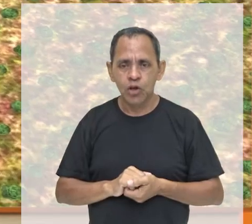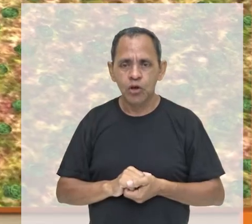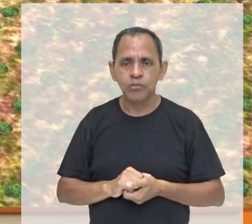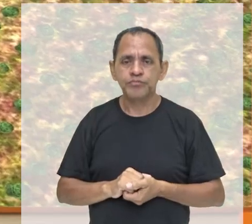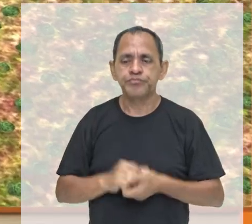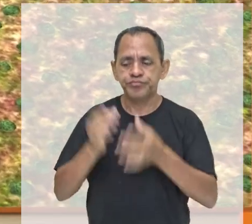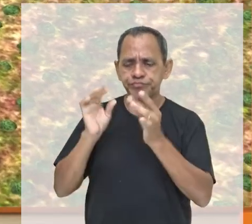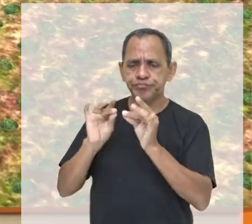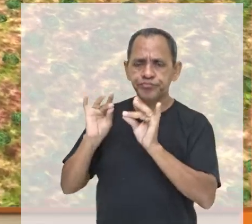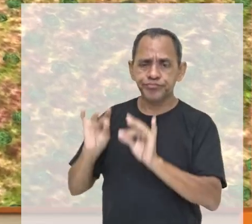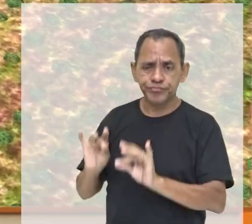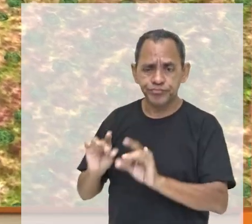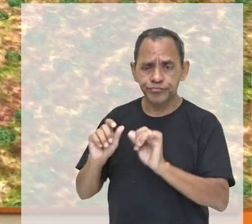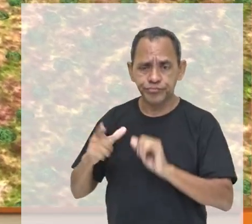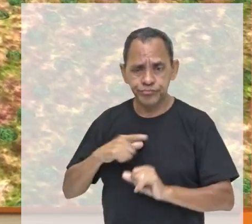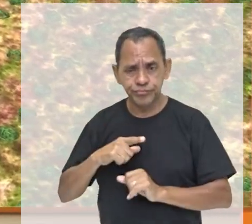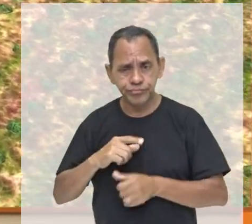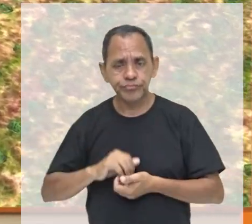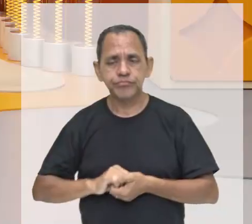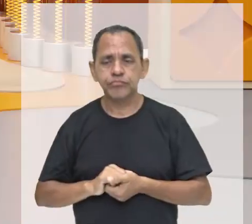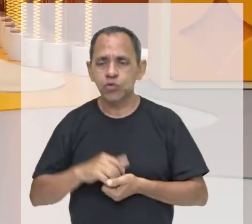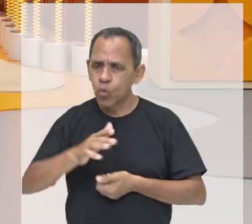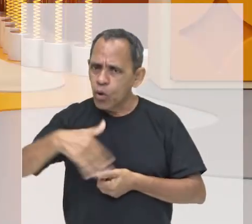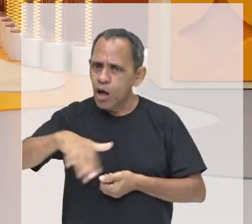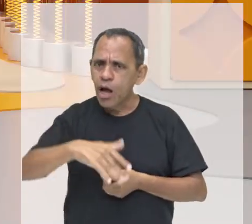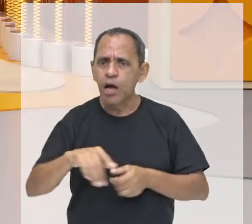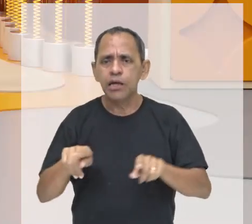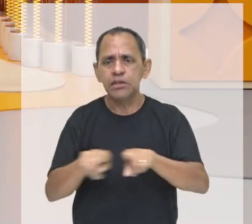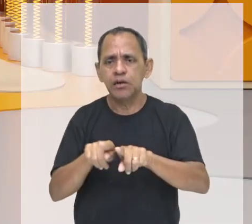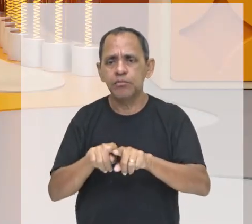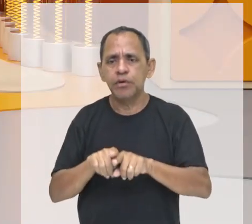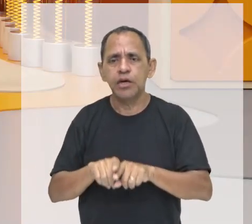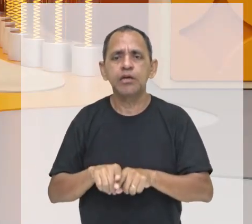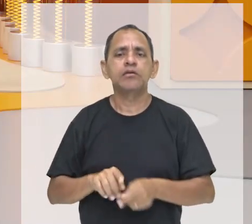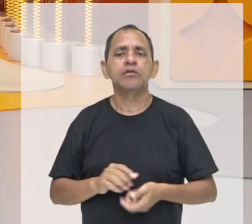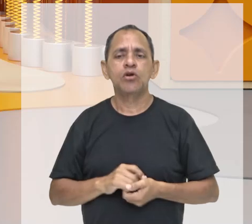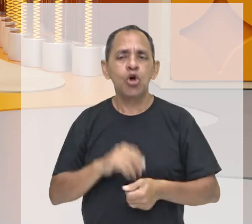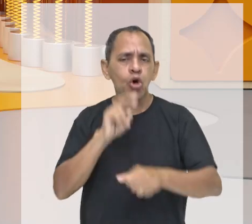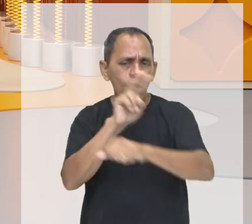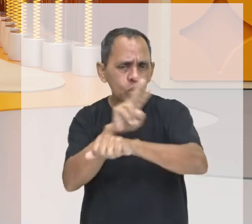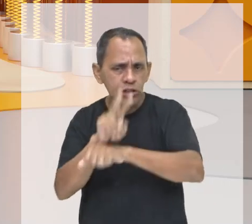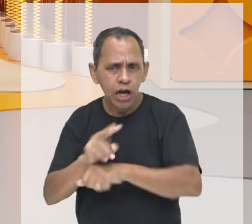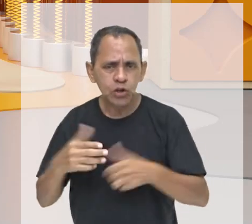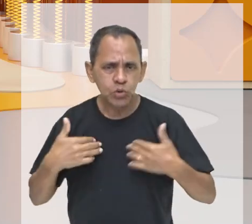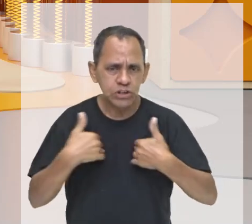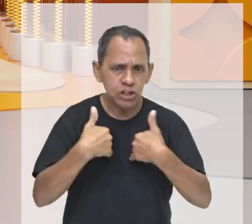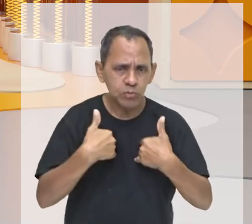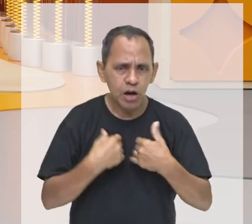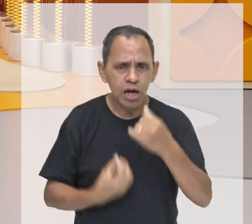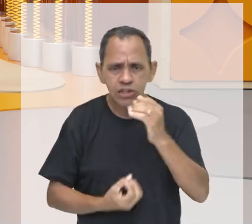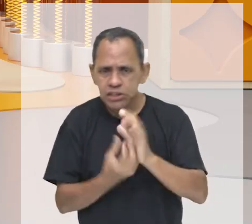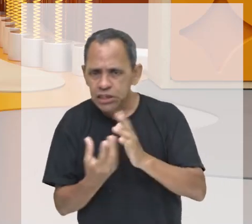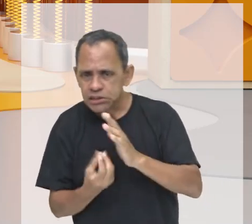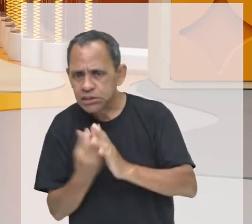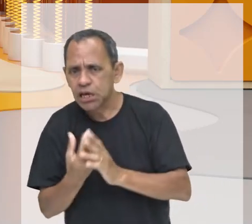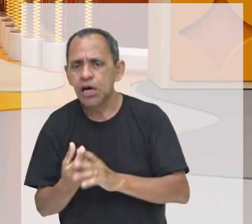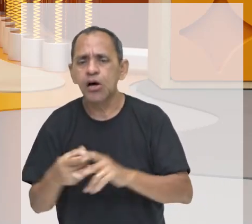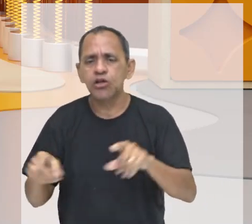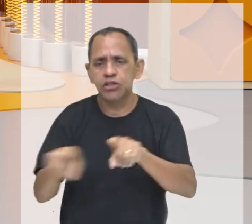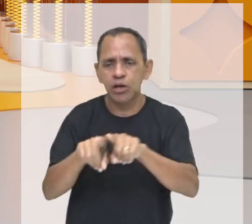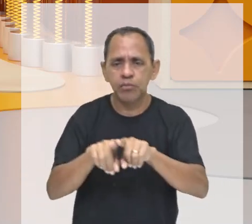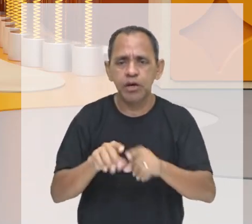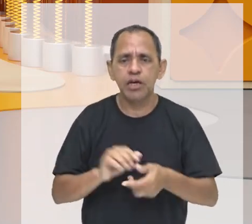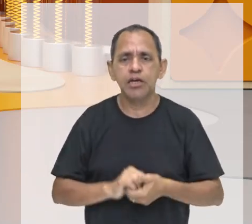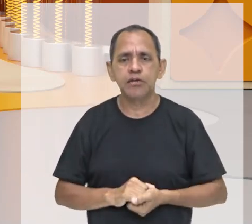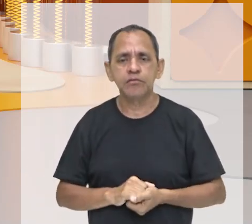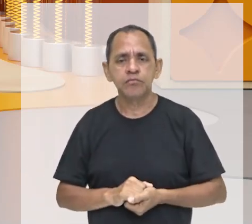períodos, diferentes tipos de culturas, diferentes tipos de criação que acaba aí facilitando toda essa utilização